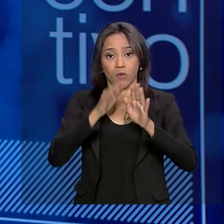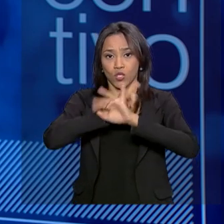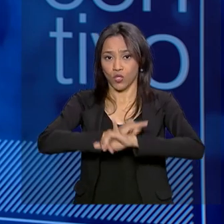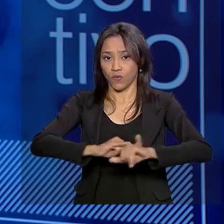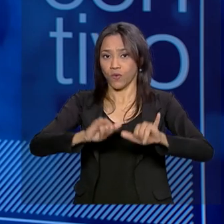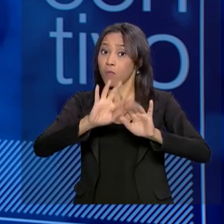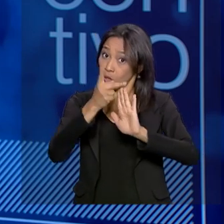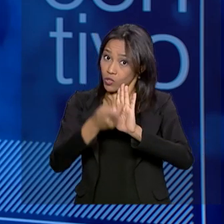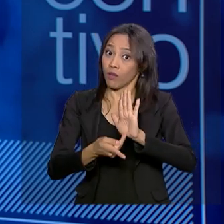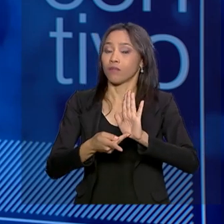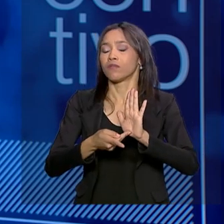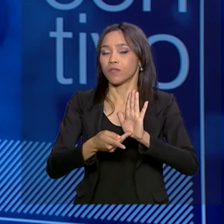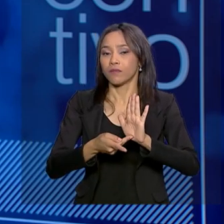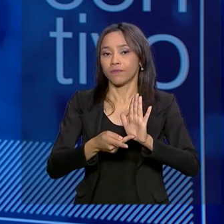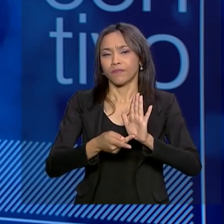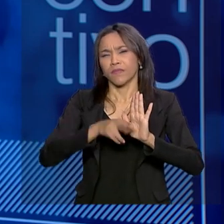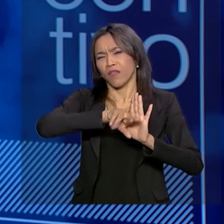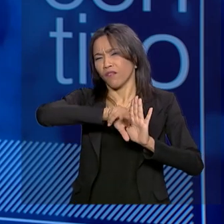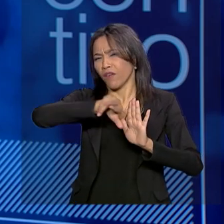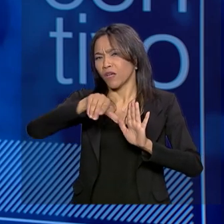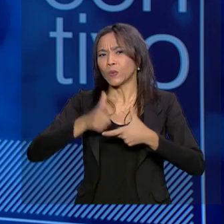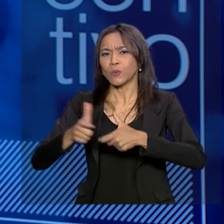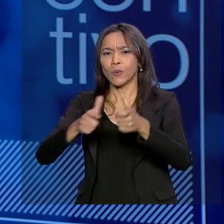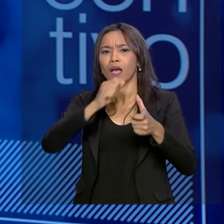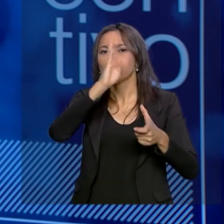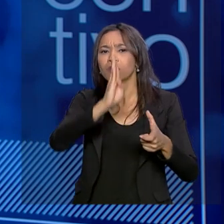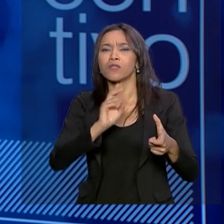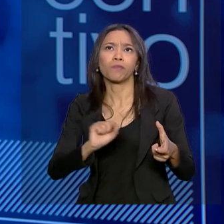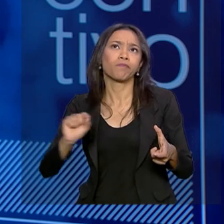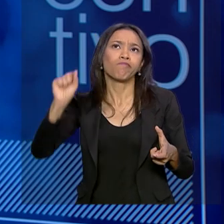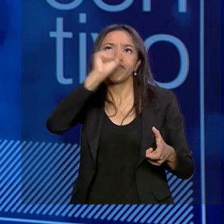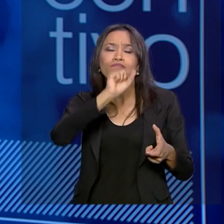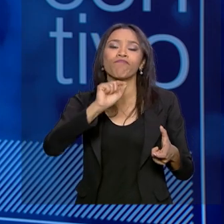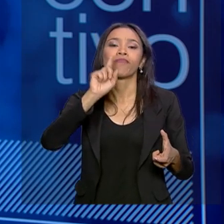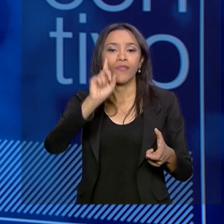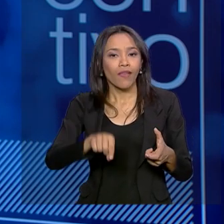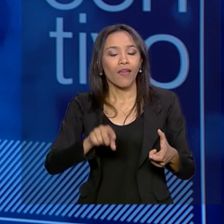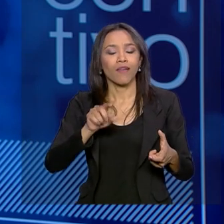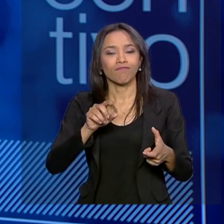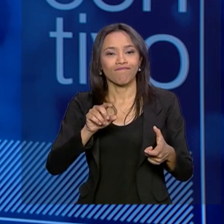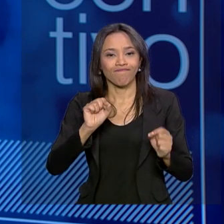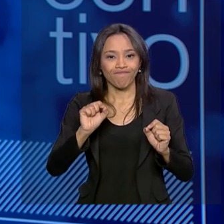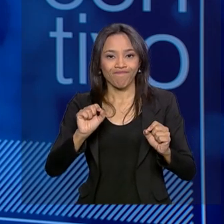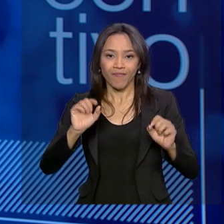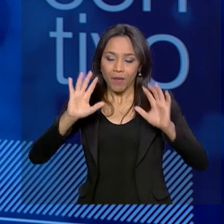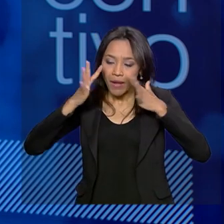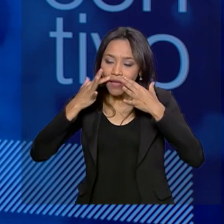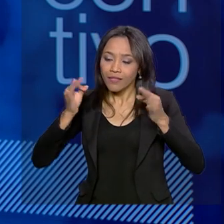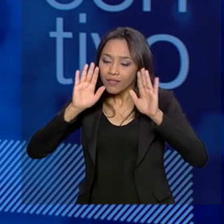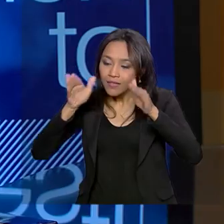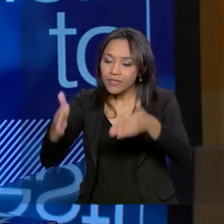esses projetos em vários locais do país, né, para atender particularmente a comunidade